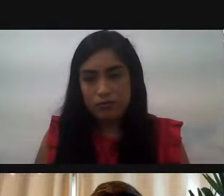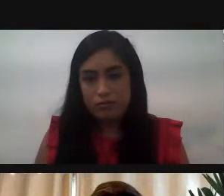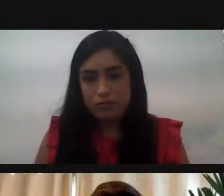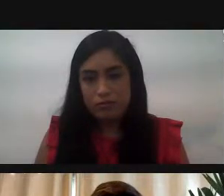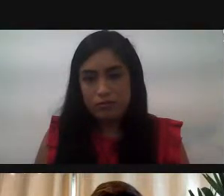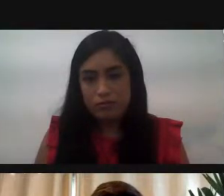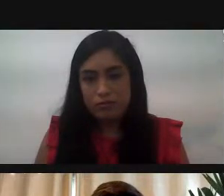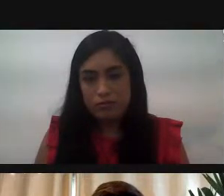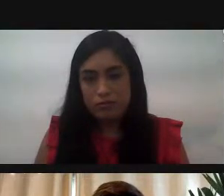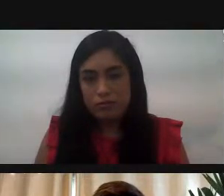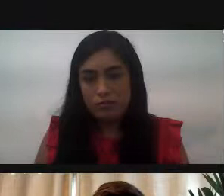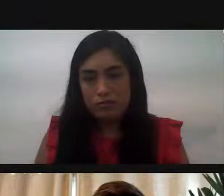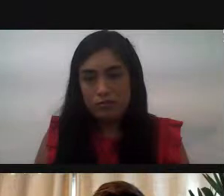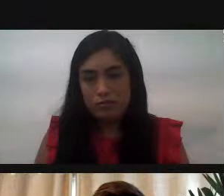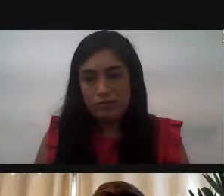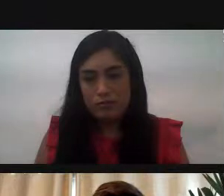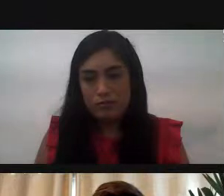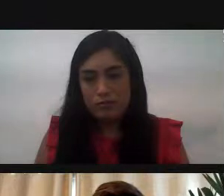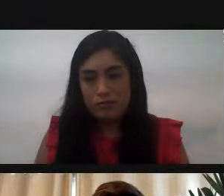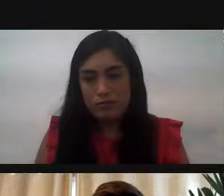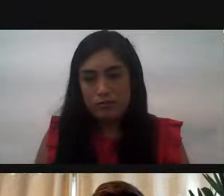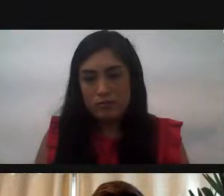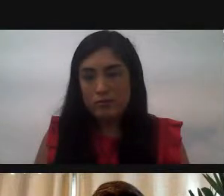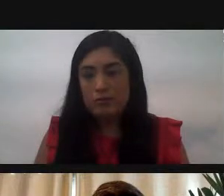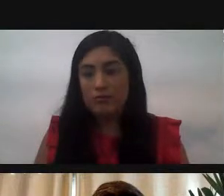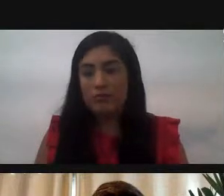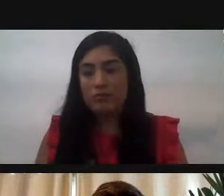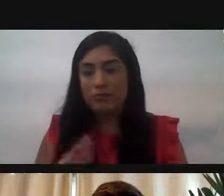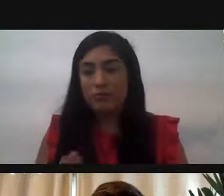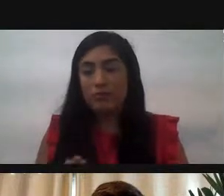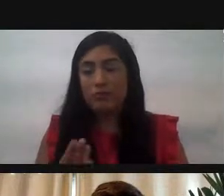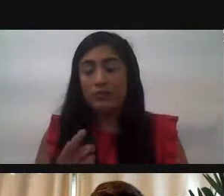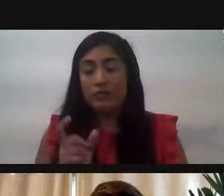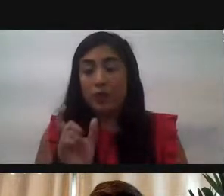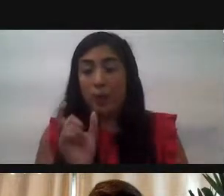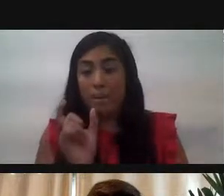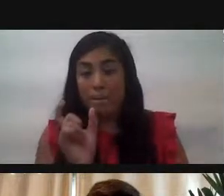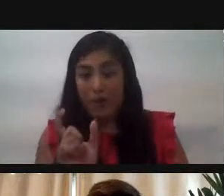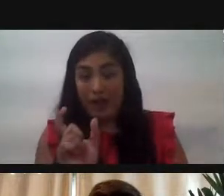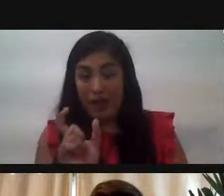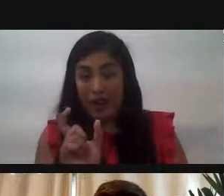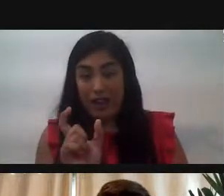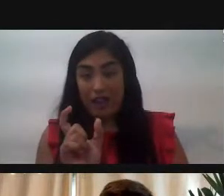Vamos lá, numa palavra, o sentimento para definir o livro.